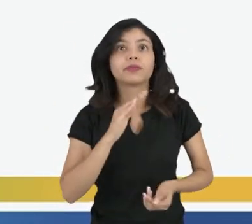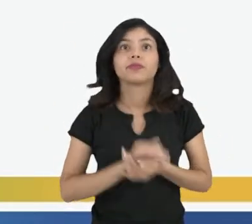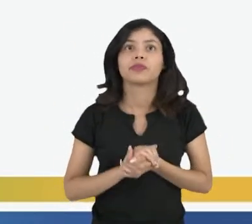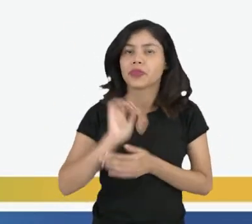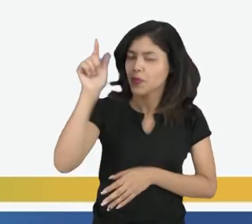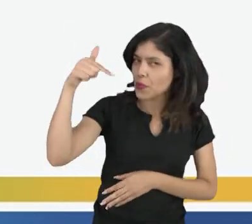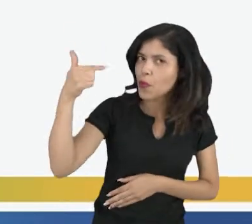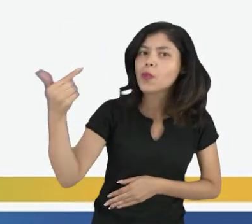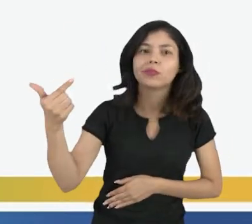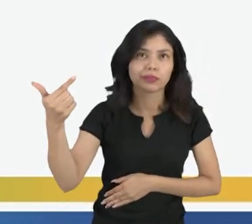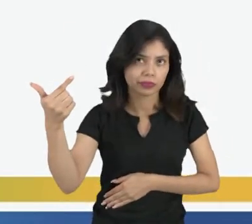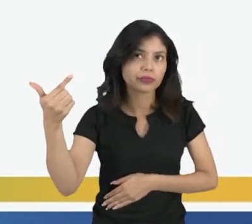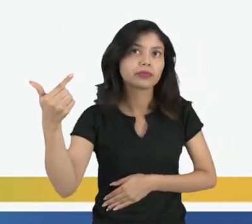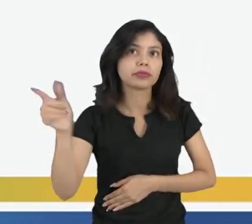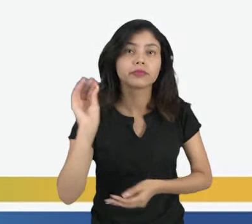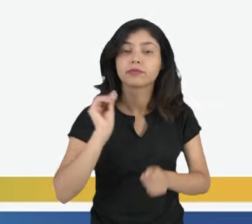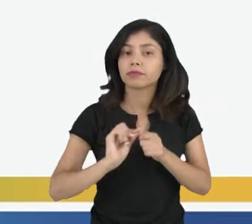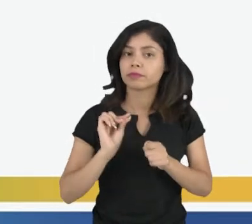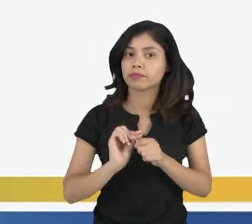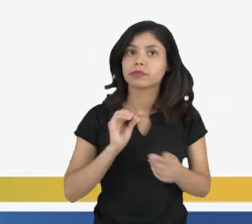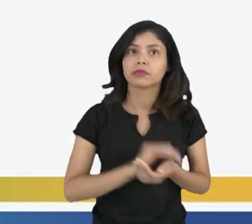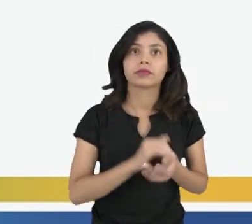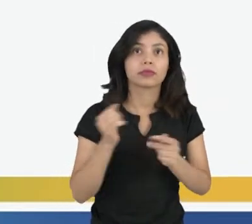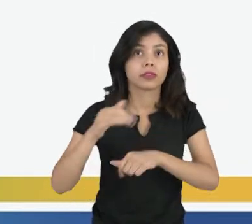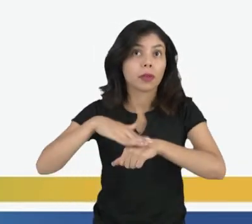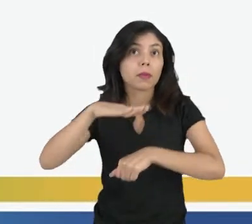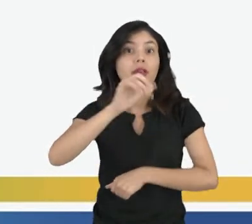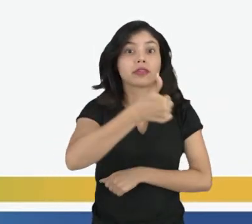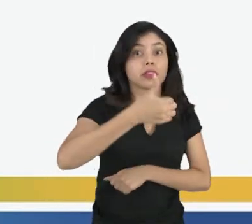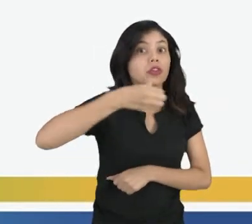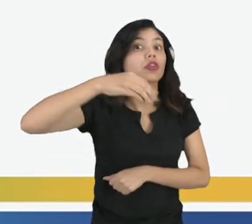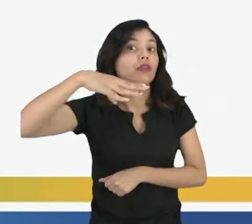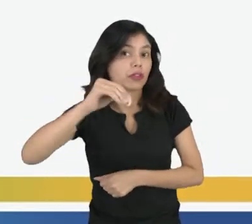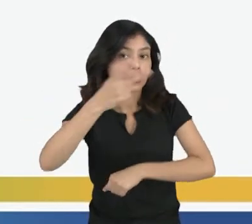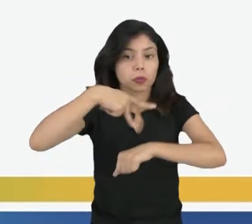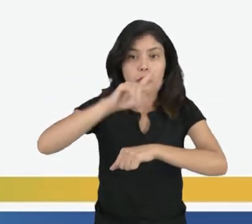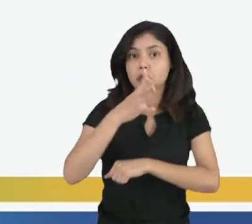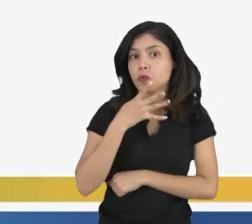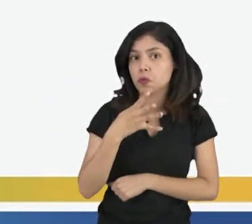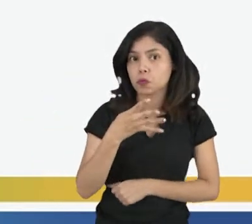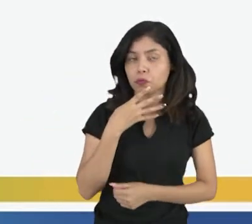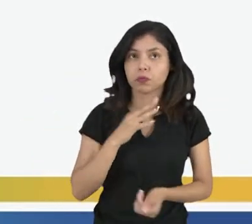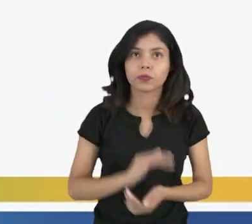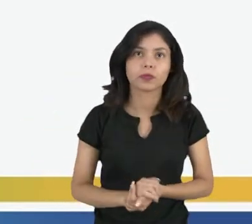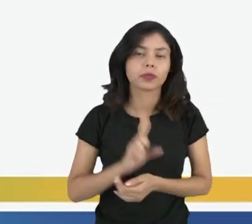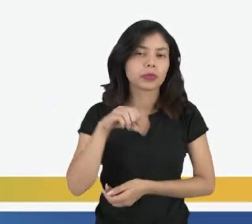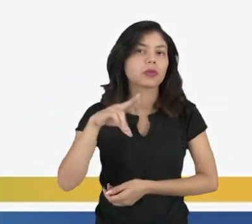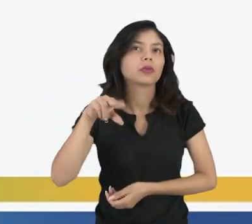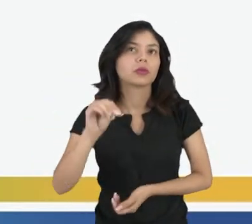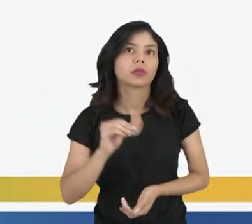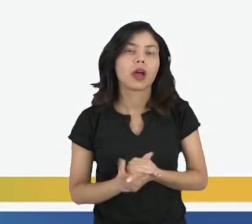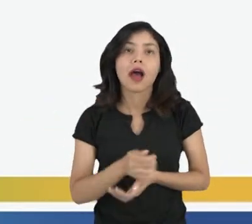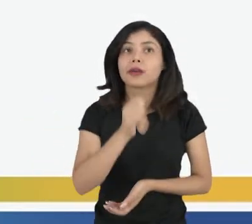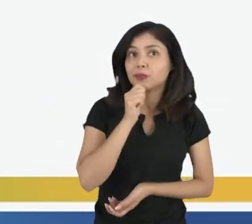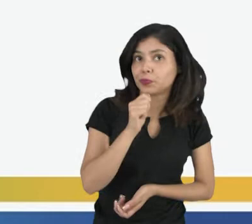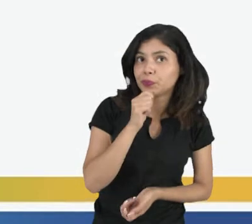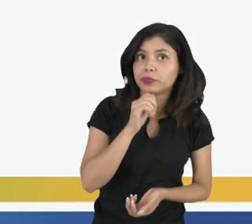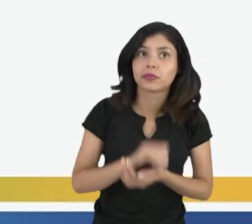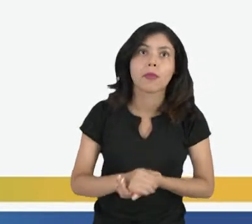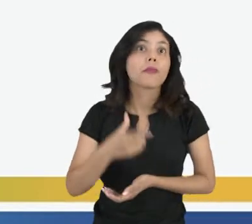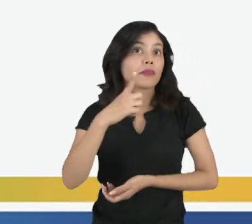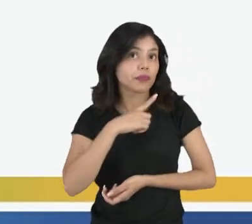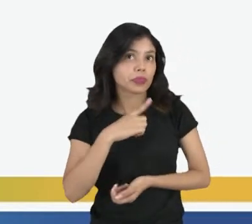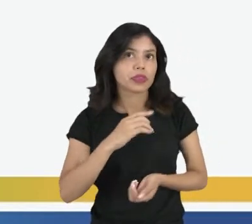e tantos outros que fazem parte dos mais de 190 países reconhecidos pela ONU e a